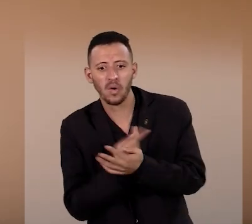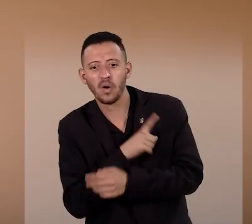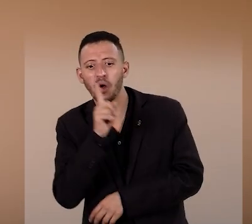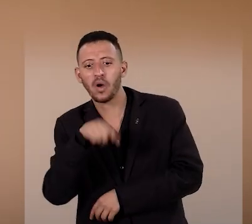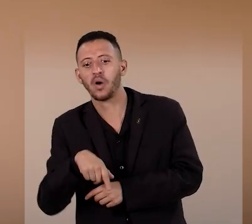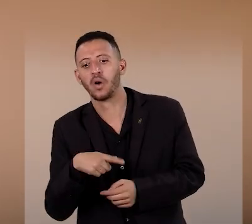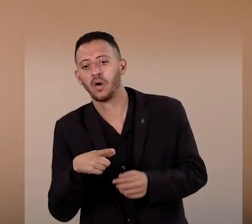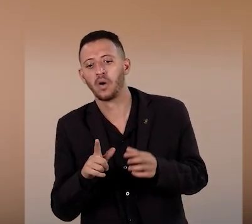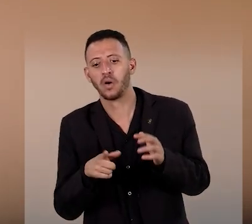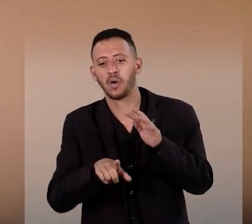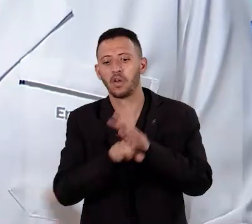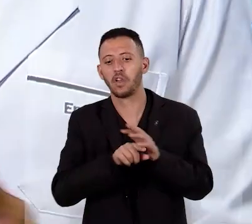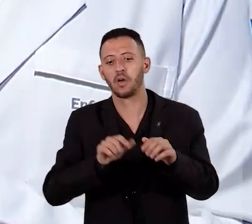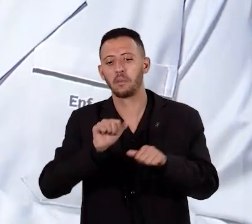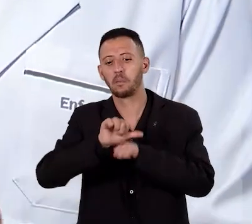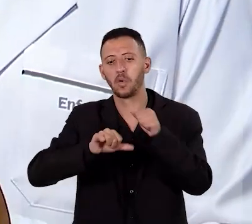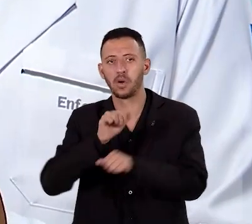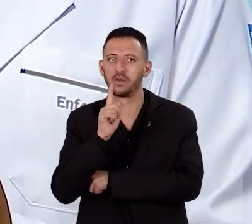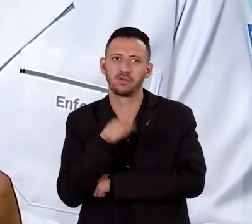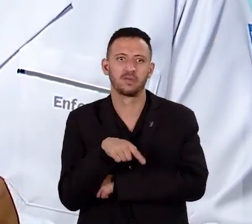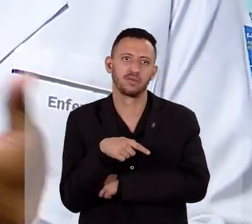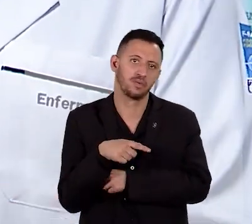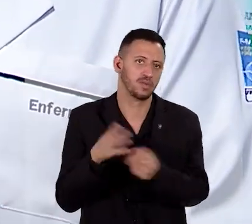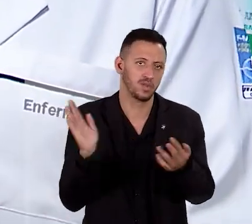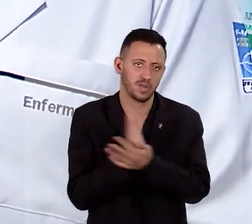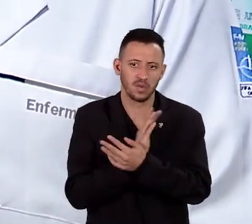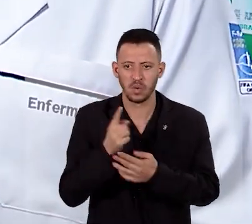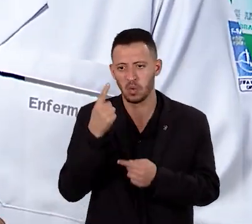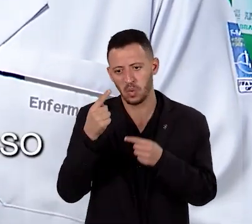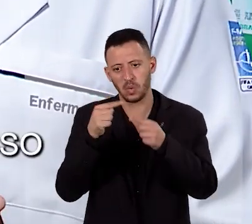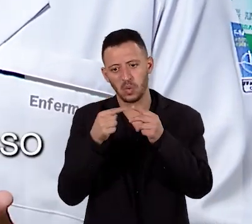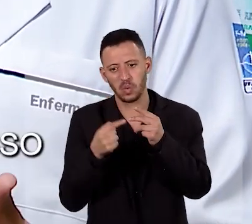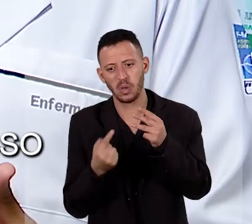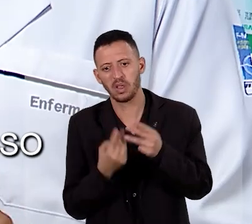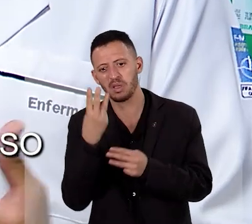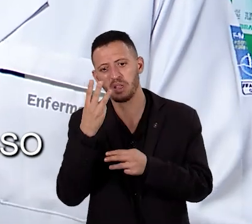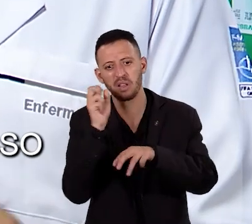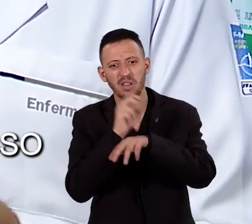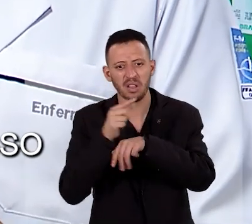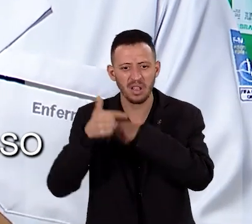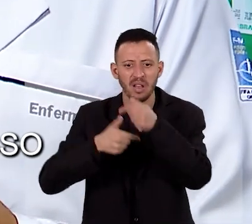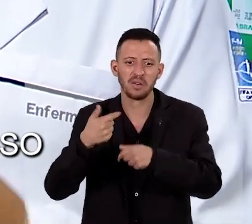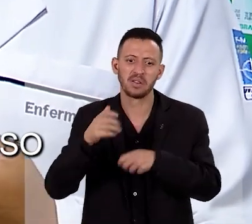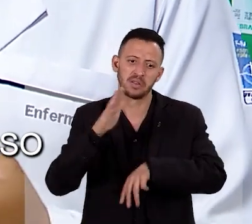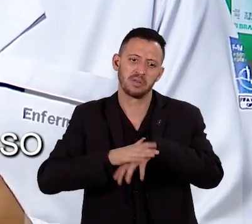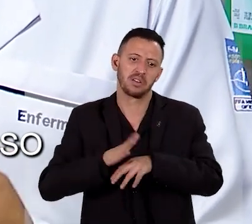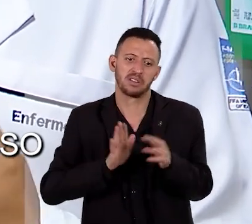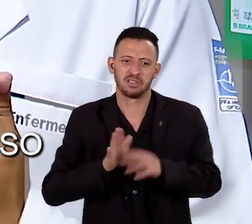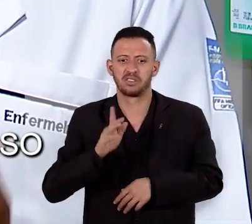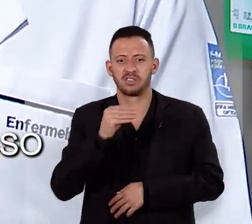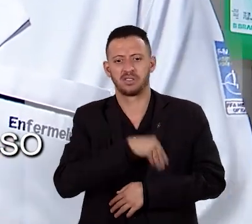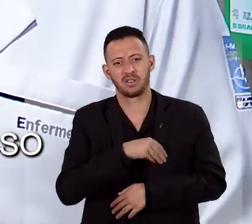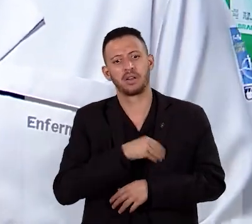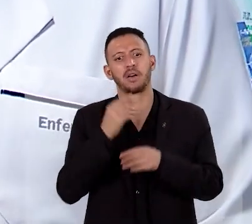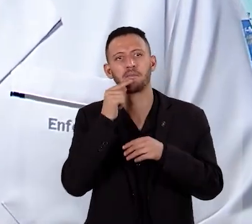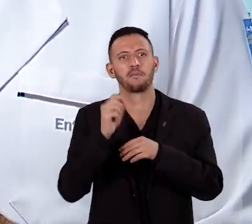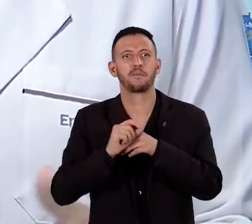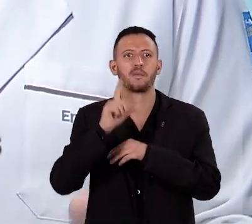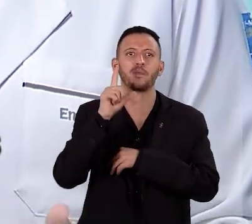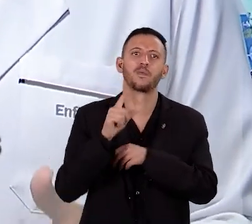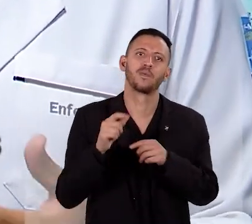de burlar a lei do piso. Muitas das vezes ele trabalha em 2 ou 3 empregos para poder ter o acesso a um salário mais